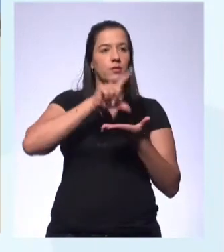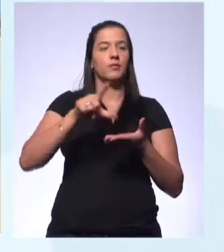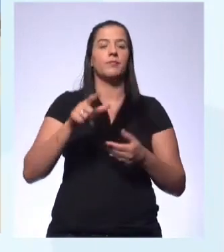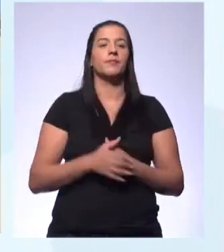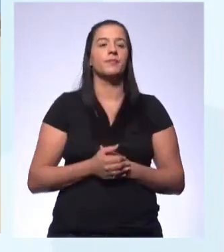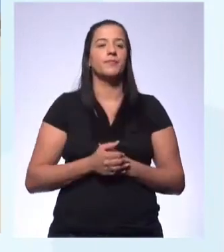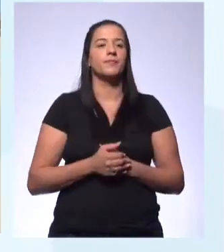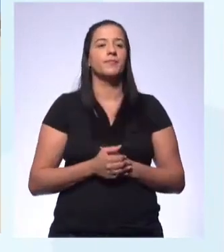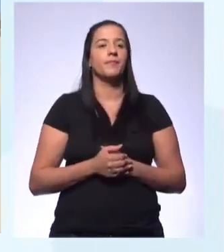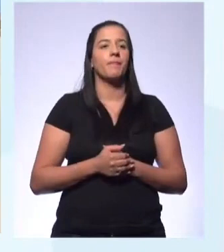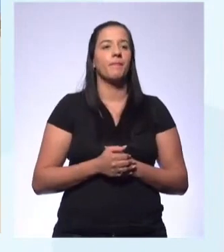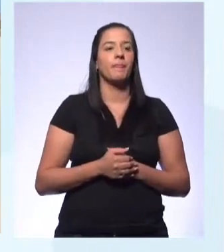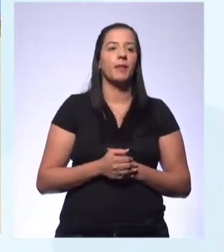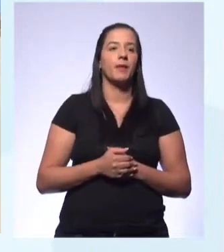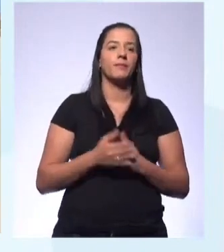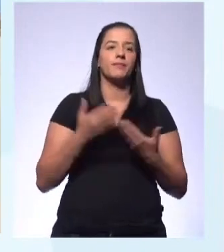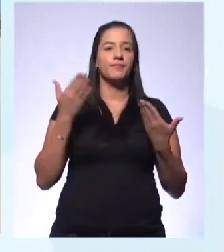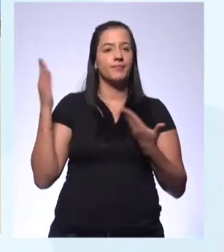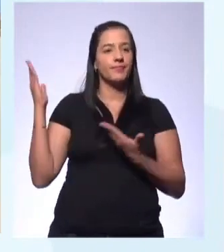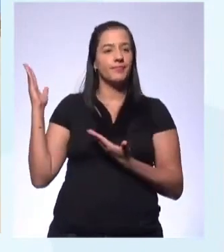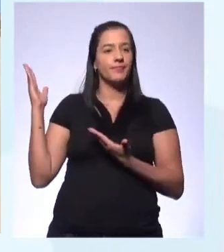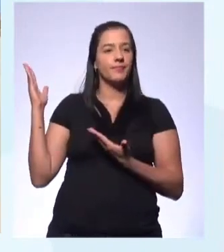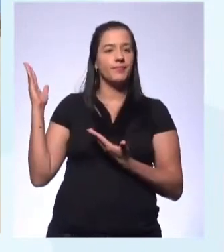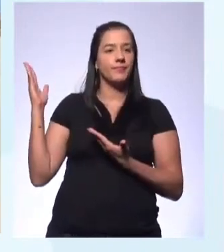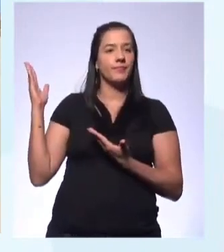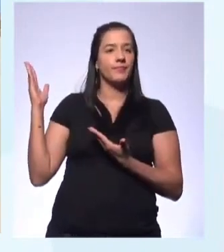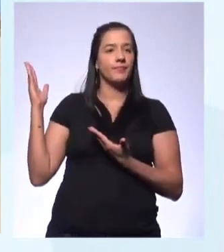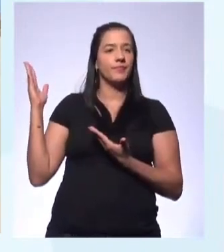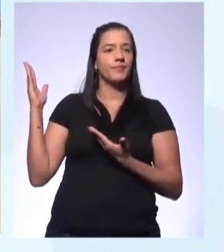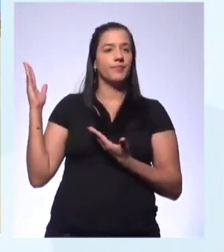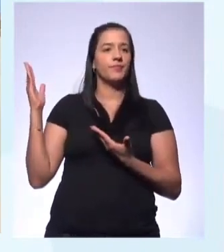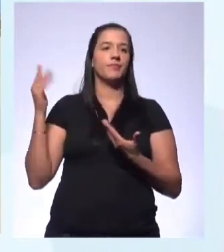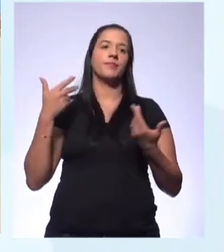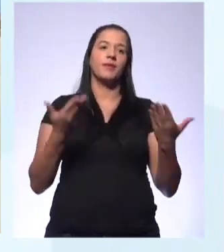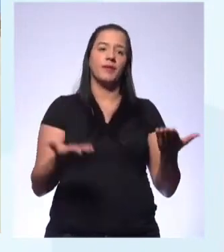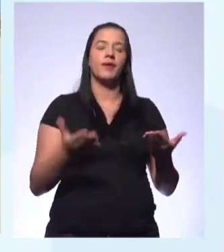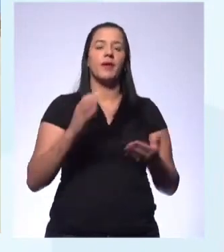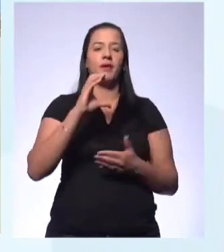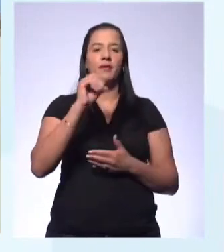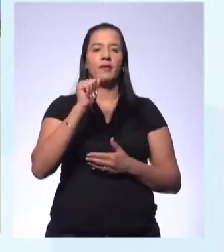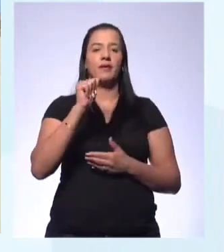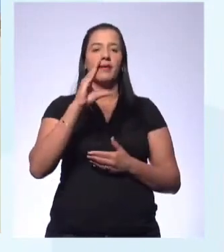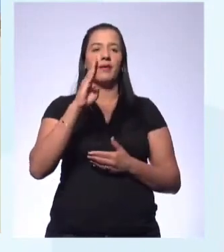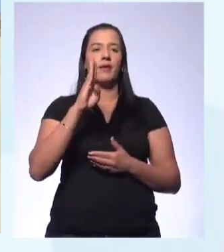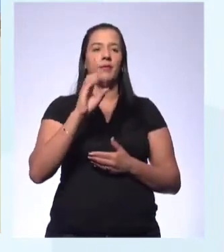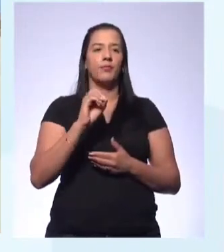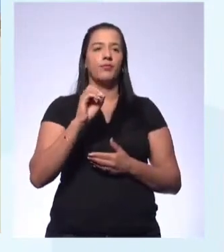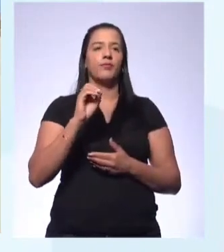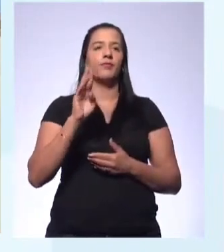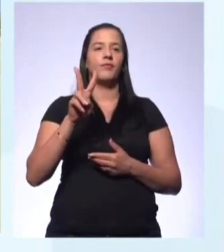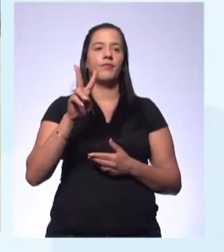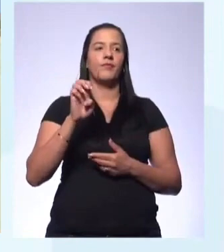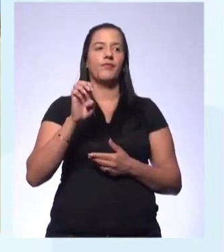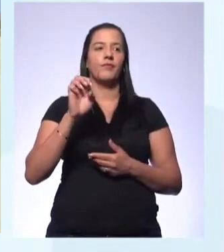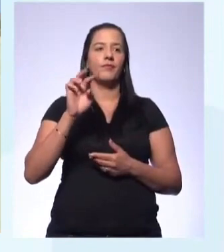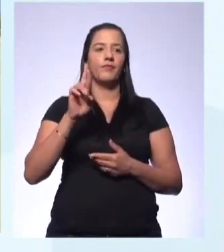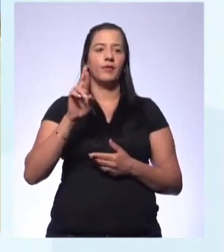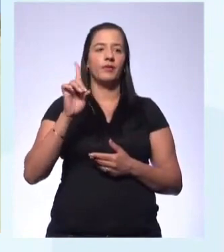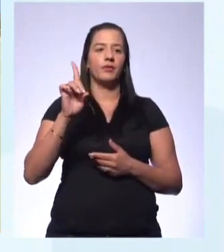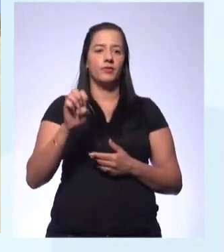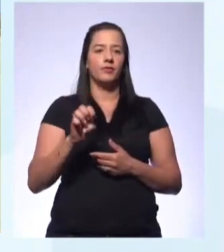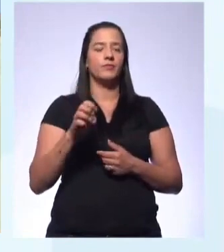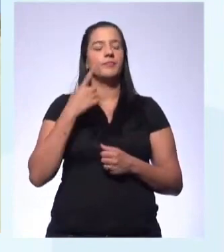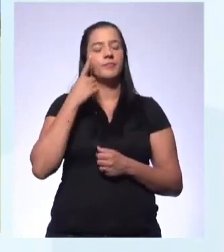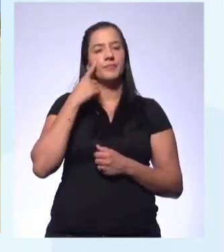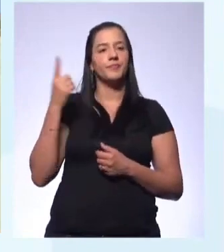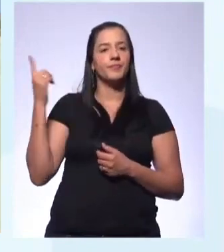Sim, claro. Não tem mais o que explicar. E depois a gente vai aí para esse lugar lindo, maravilhoso, Boa Vista, Cabo Verde, porque tem